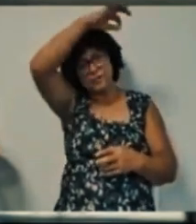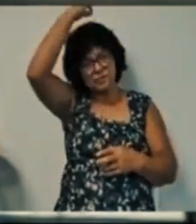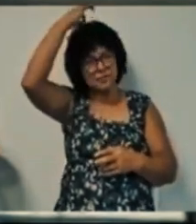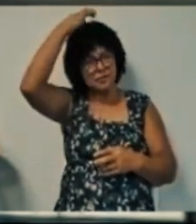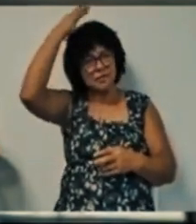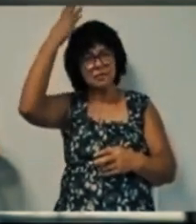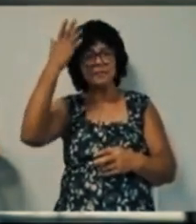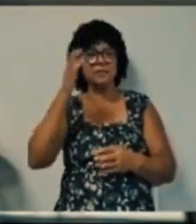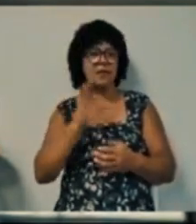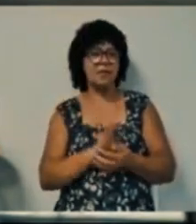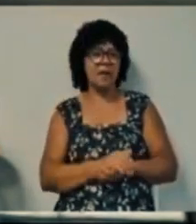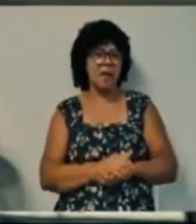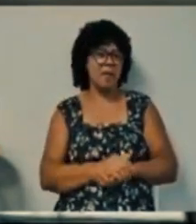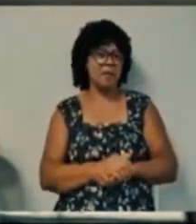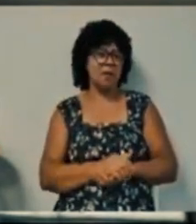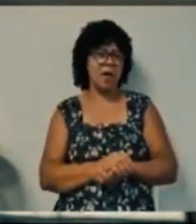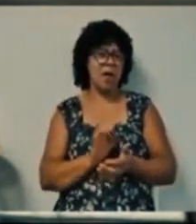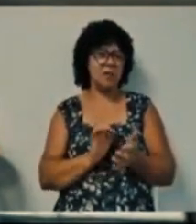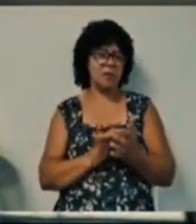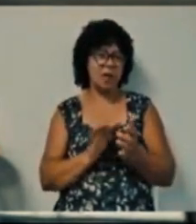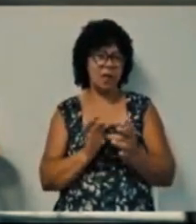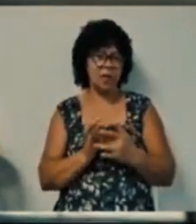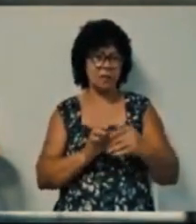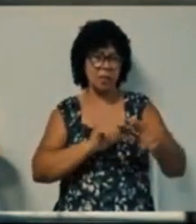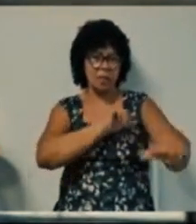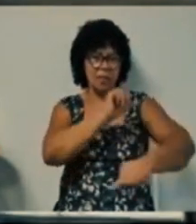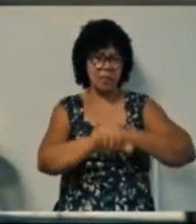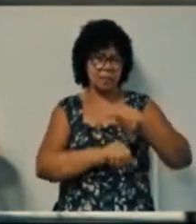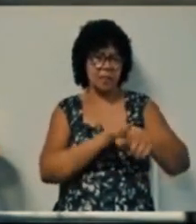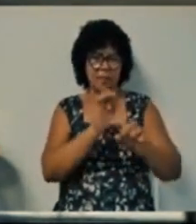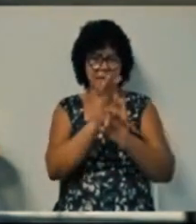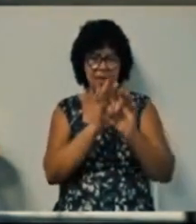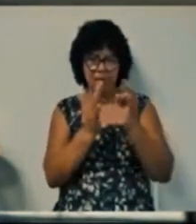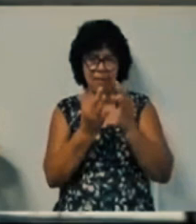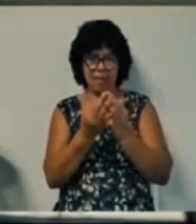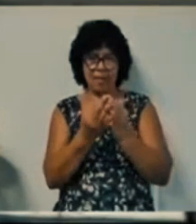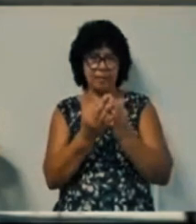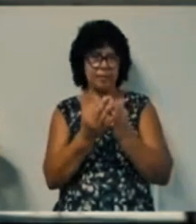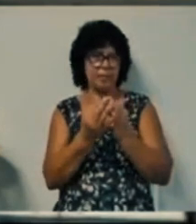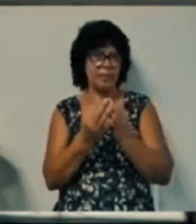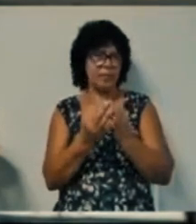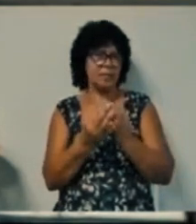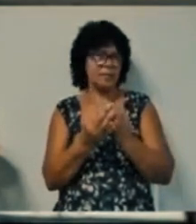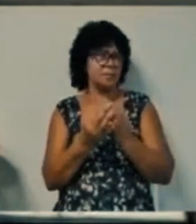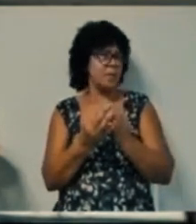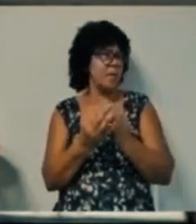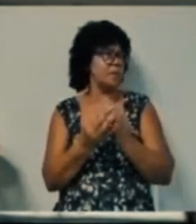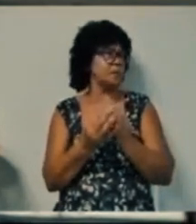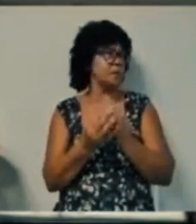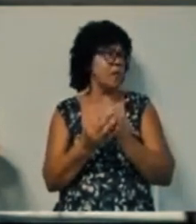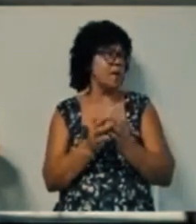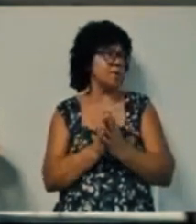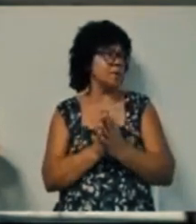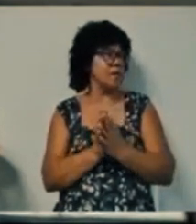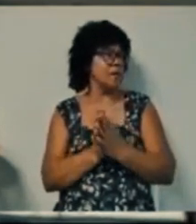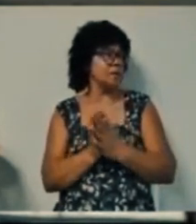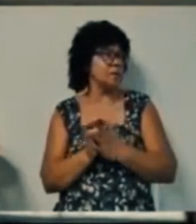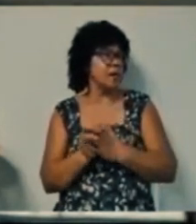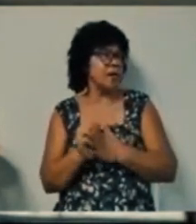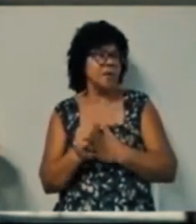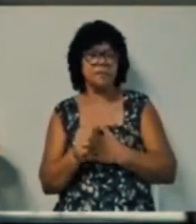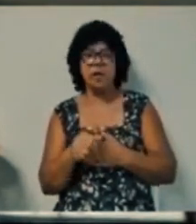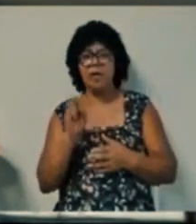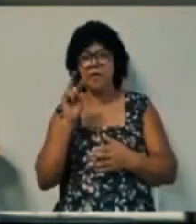Aleluia! Jesus transformou aquela família. Quando terminamos o estudo, eu nunca precisei dizer que tinha que fazer